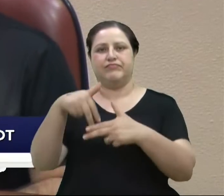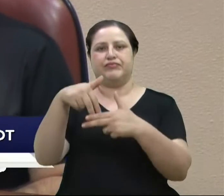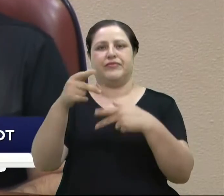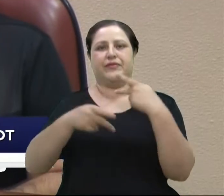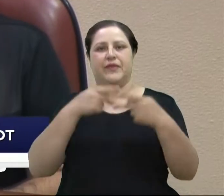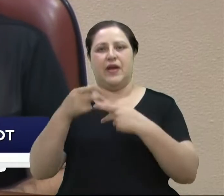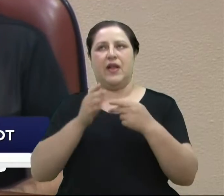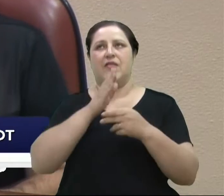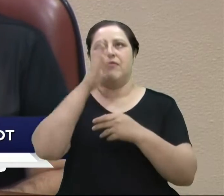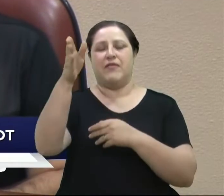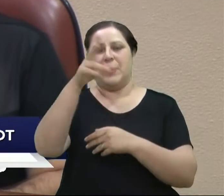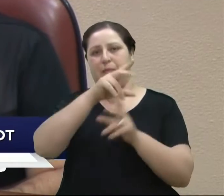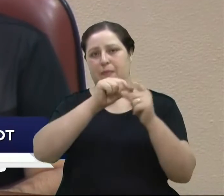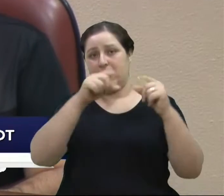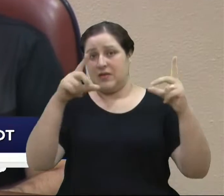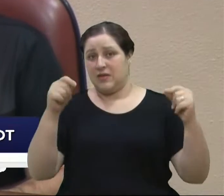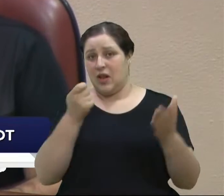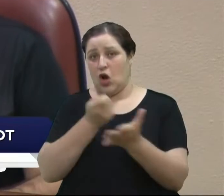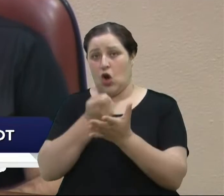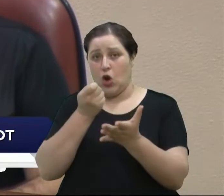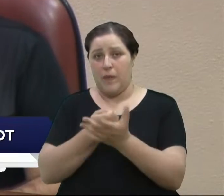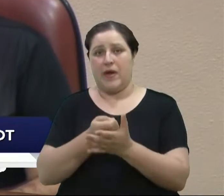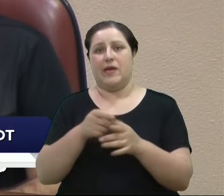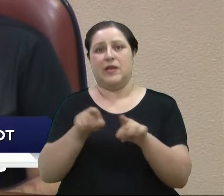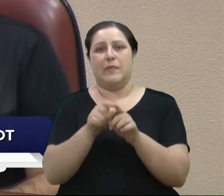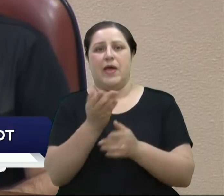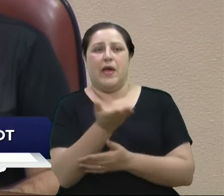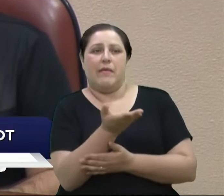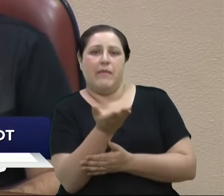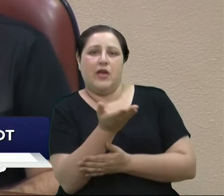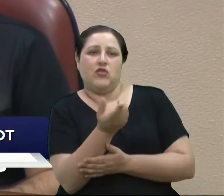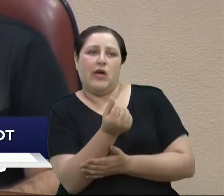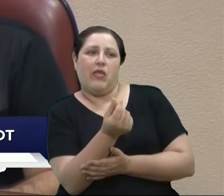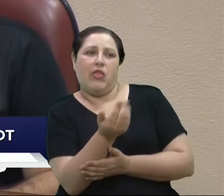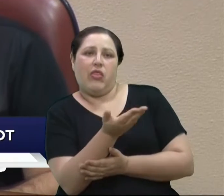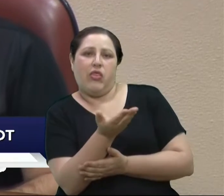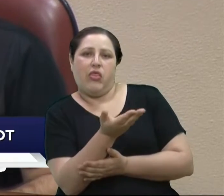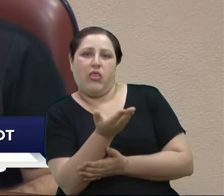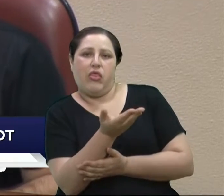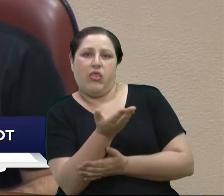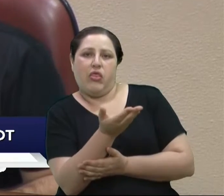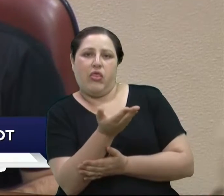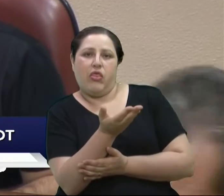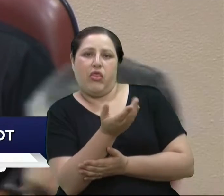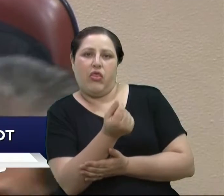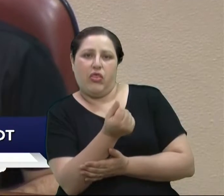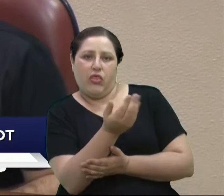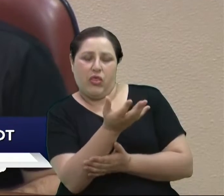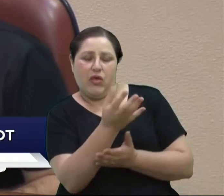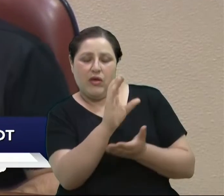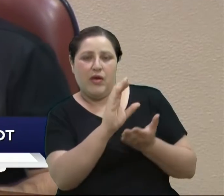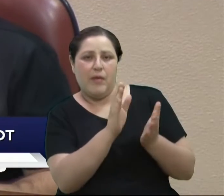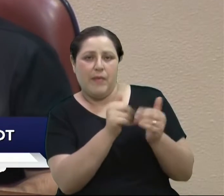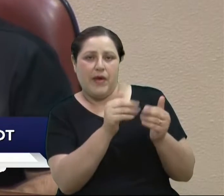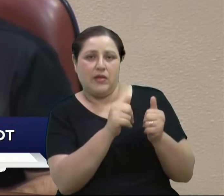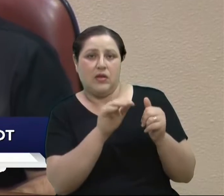cobrar, mendigar recursos, Cleiciane e Sandro, e quando chega a vez os outros prefeitos, eles não fazem nada.